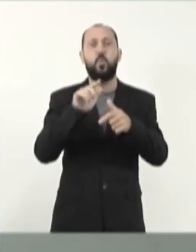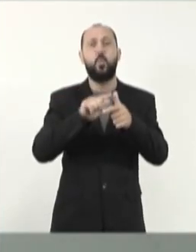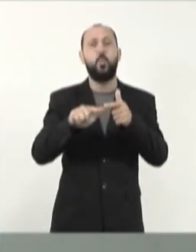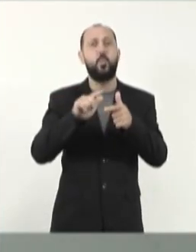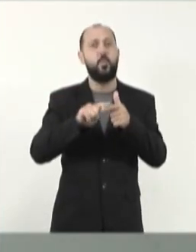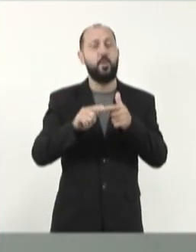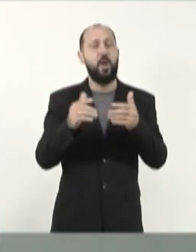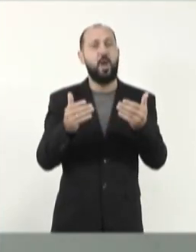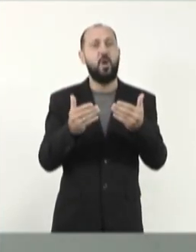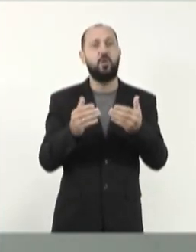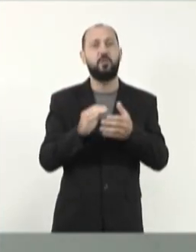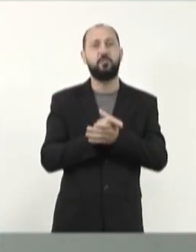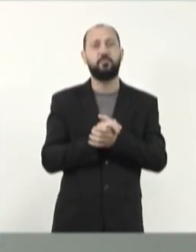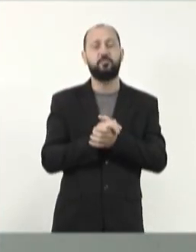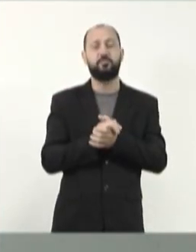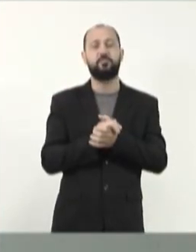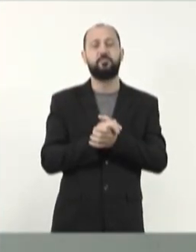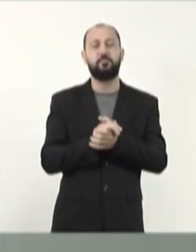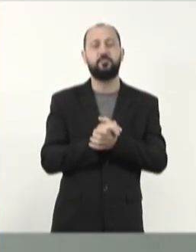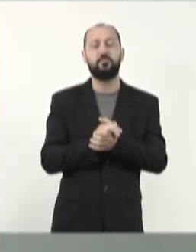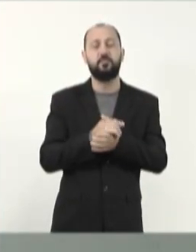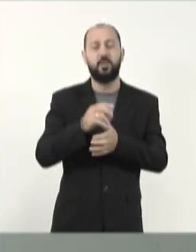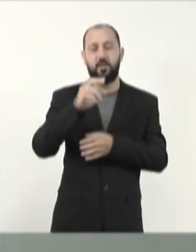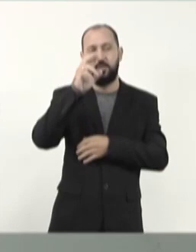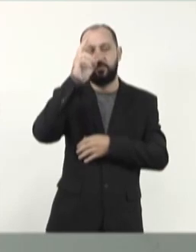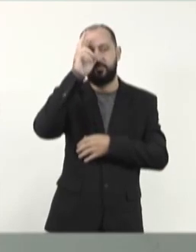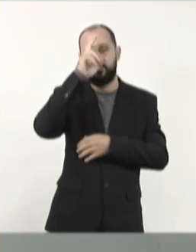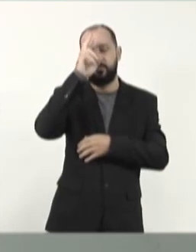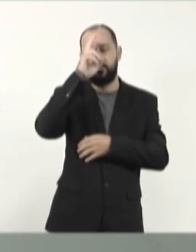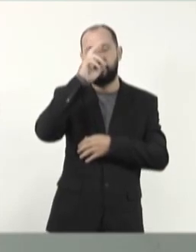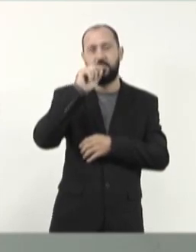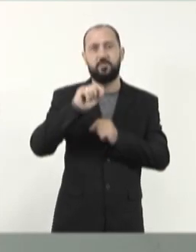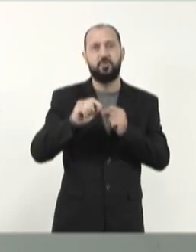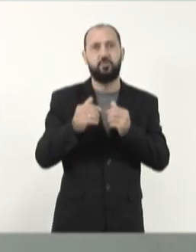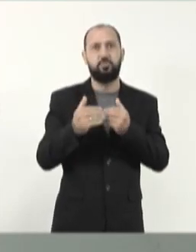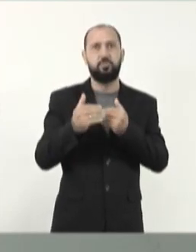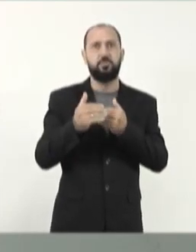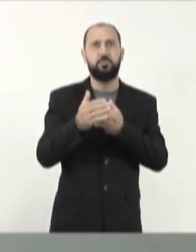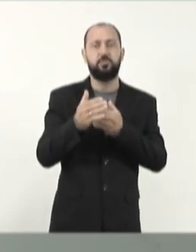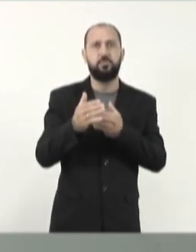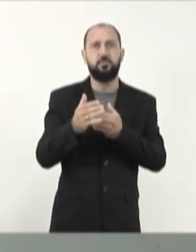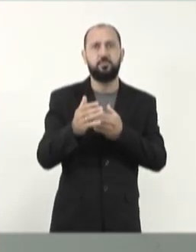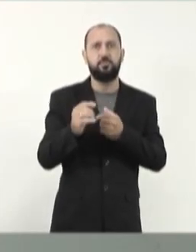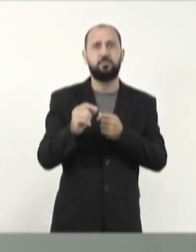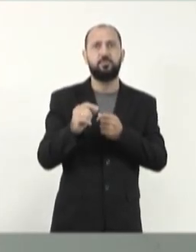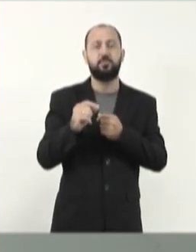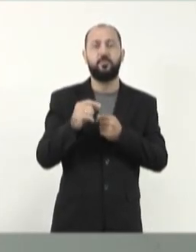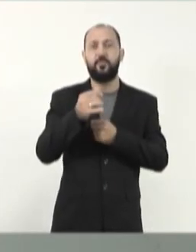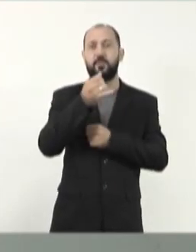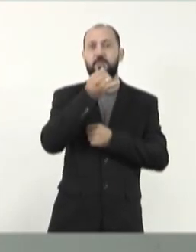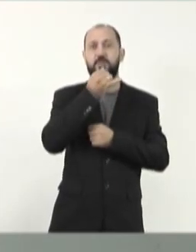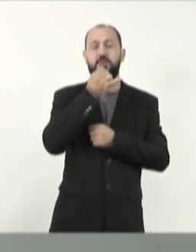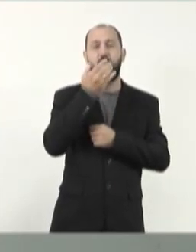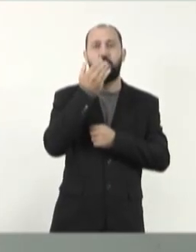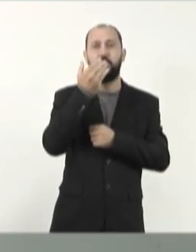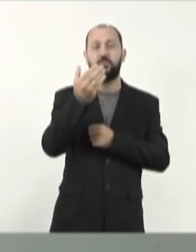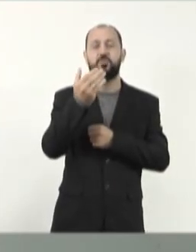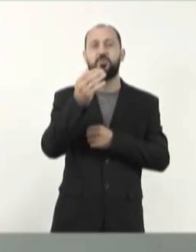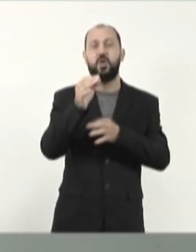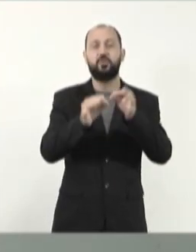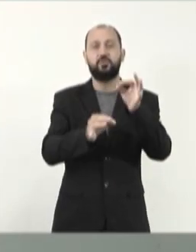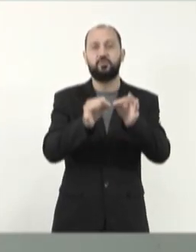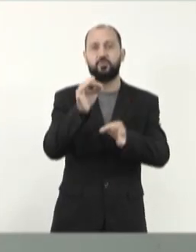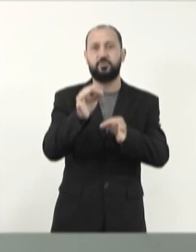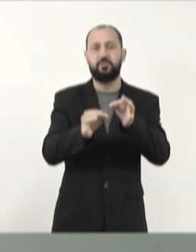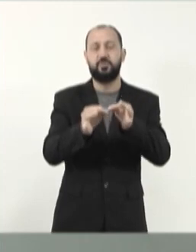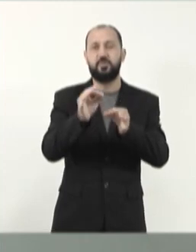problema, né? Que quem recorre ao SUS e tem dificuldades e precisa, infelizmente, recorrer à justiça, sabe do que a gente está falando,